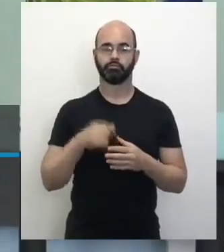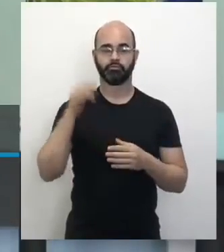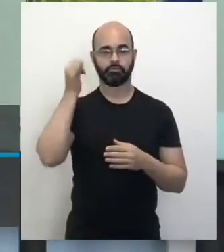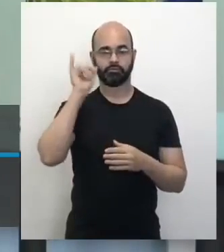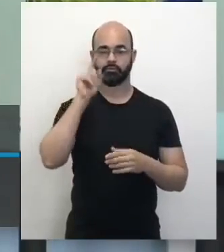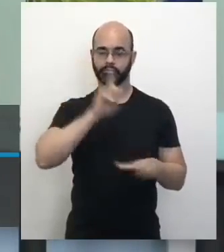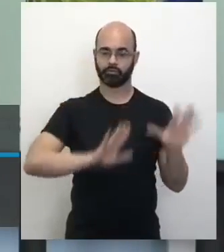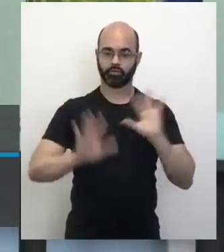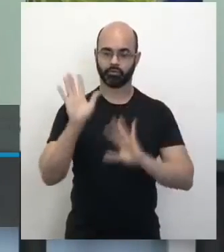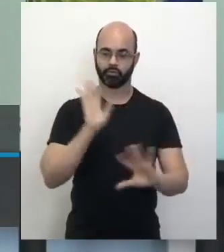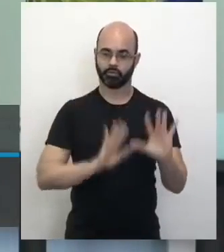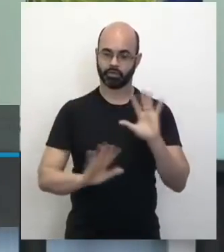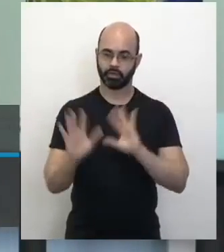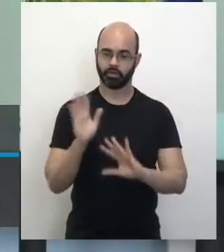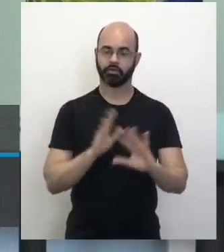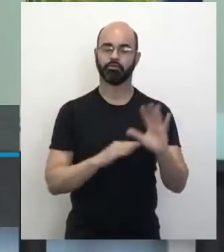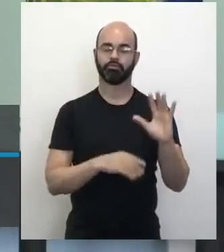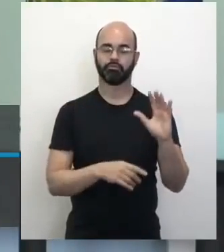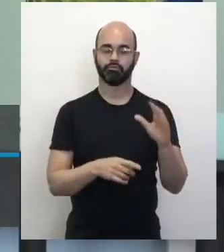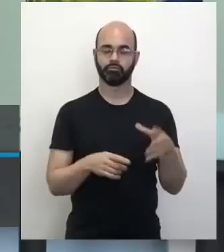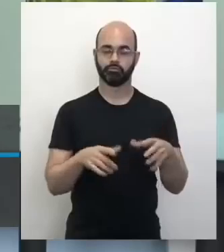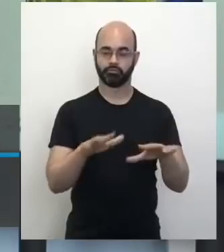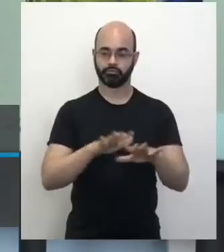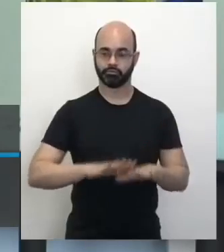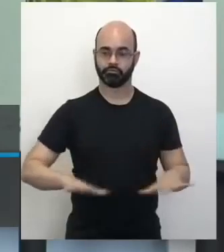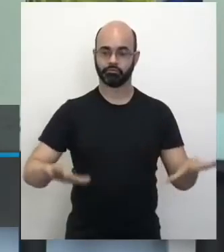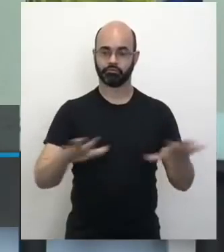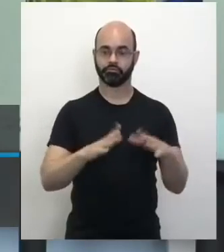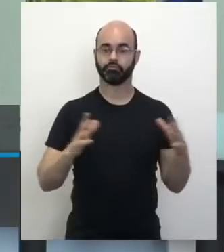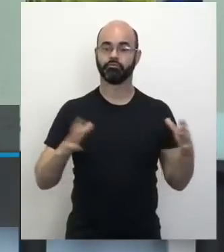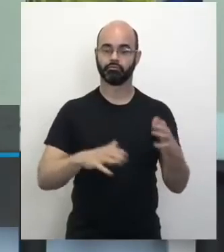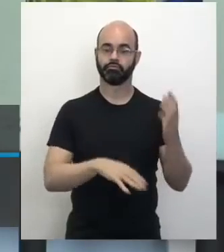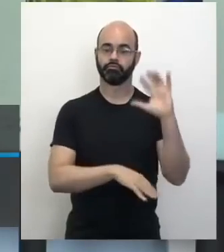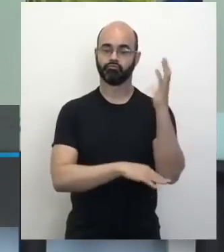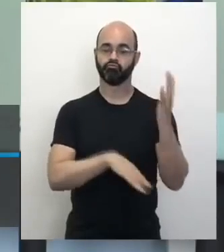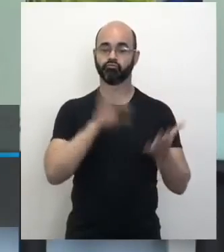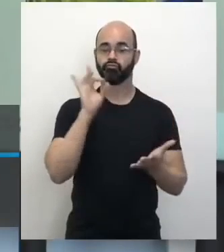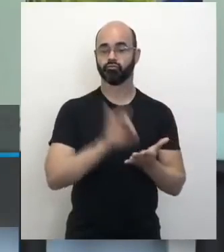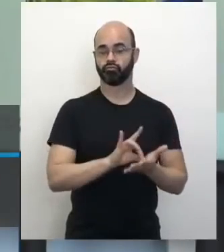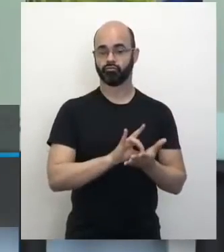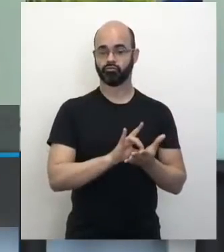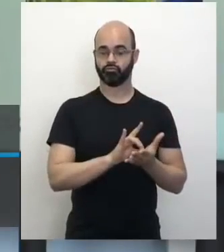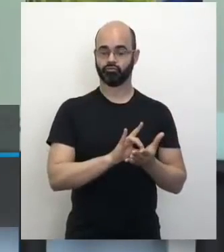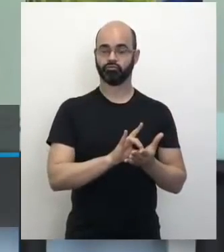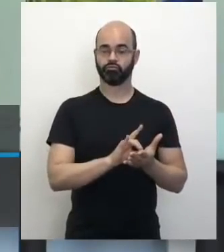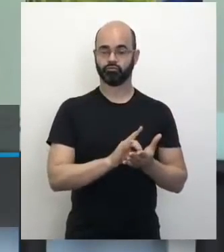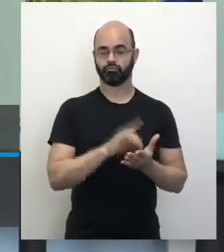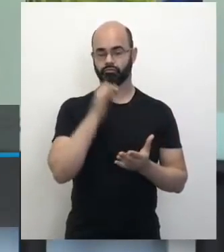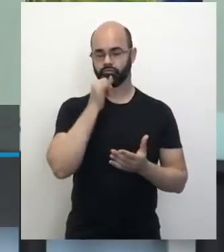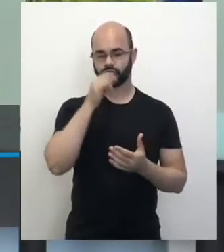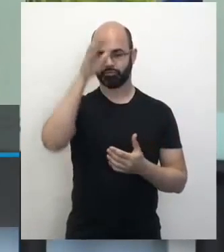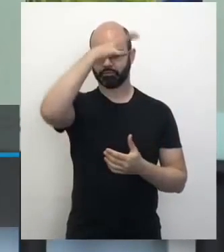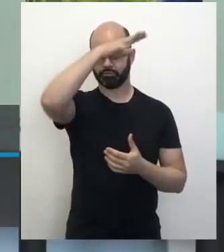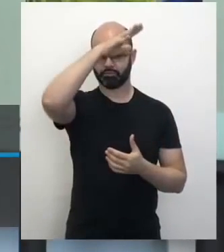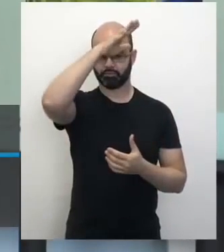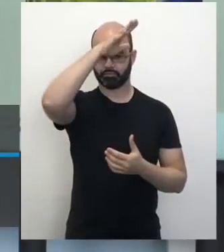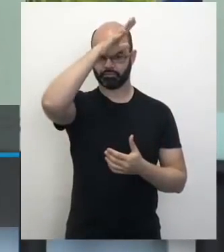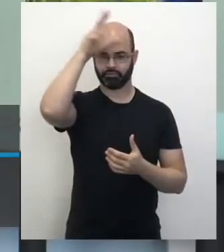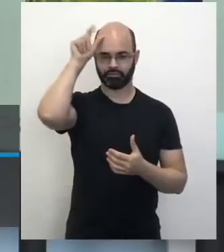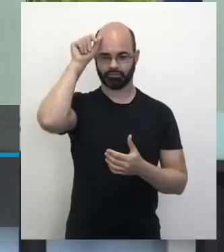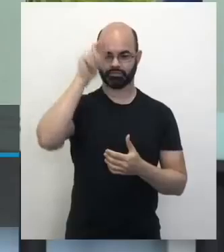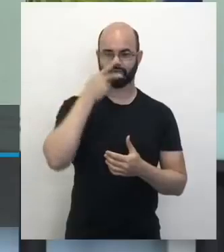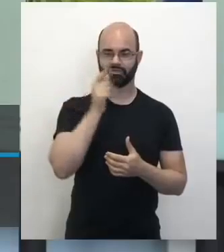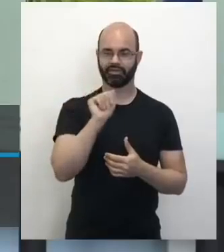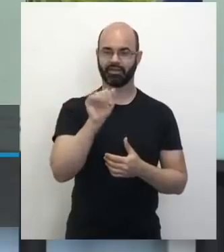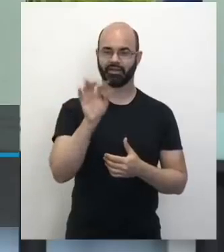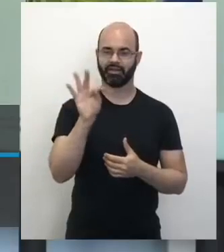prevenção, né, manter essa região como uma mata original, no caso aí a Mata Atlântica, né, no nosso litoral,